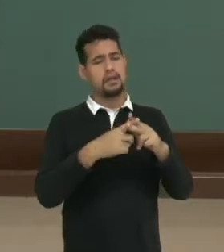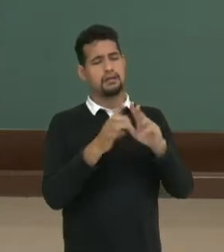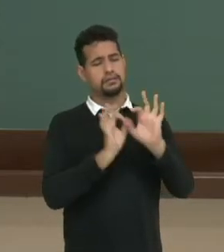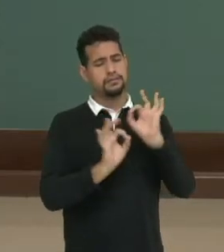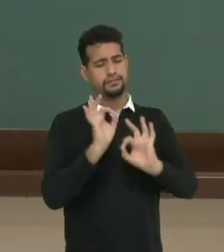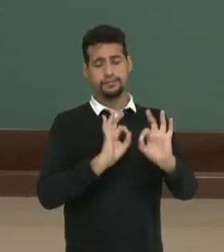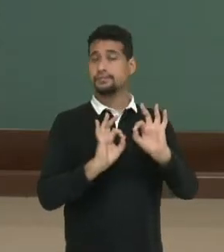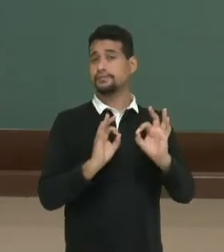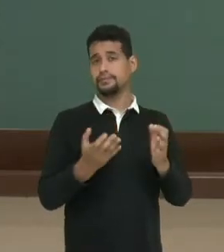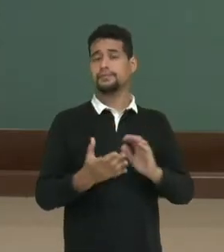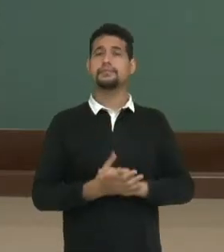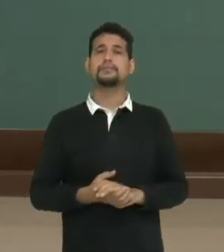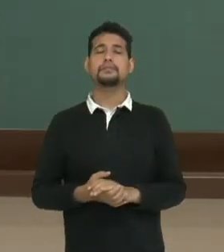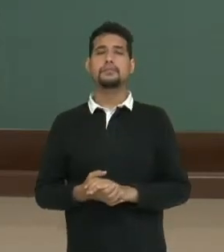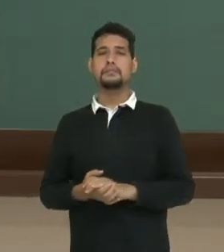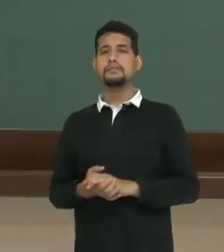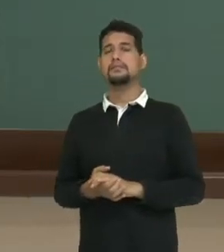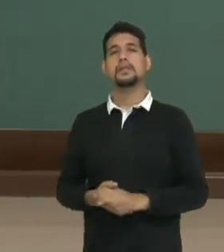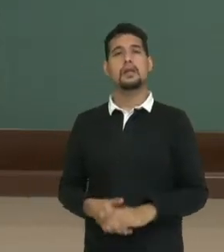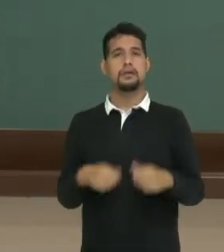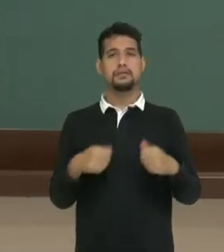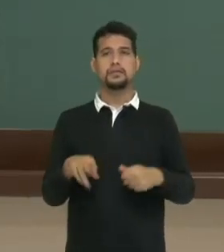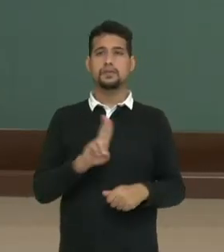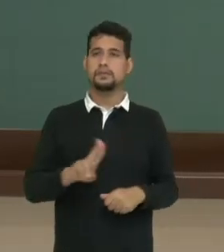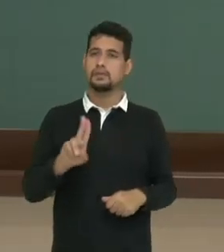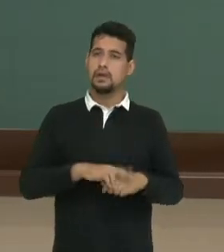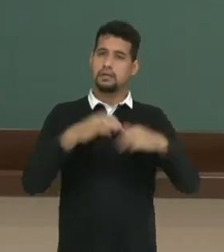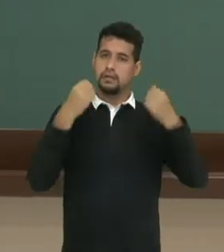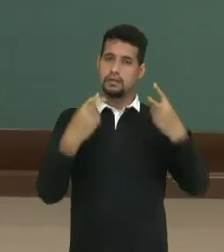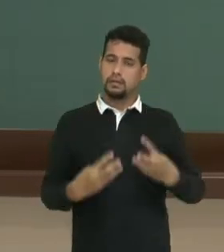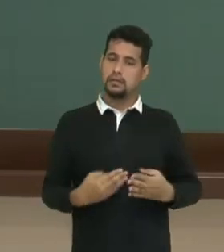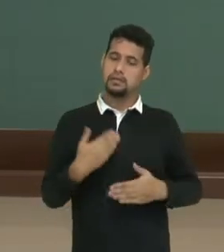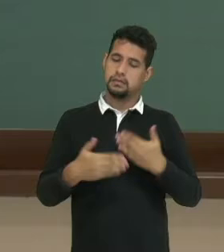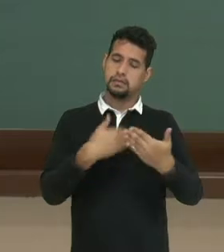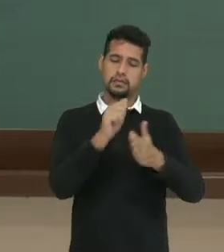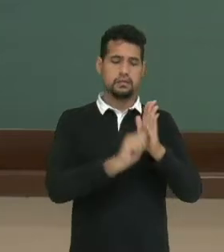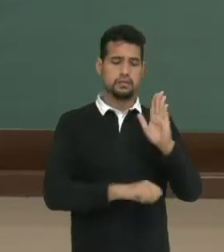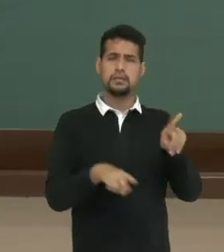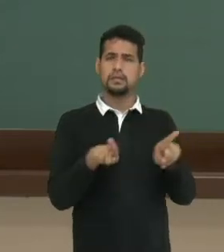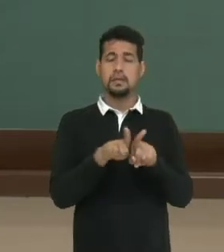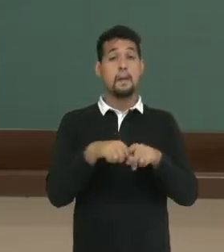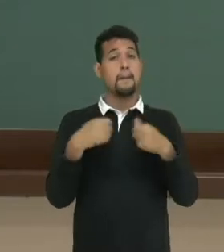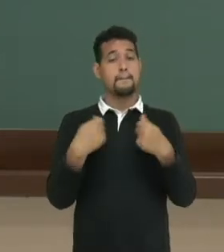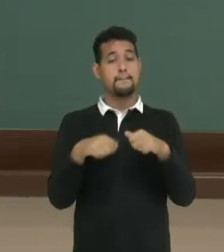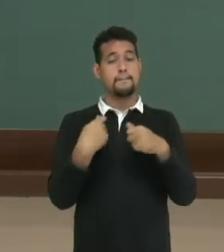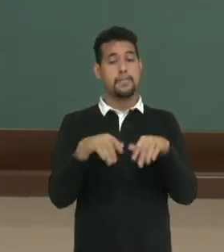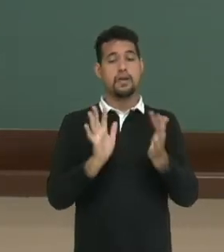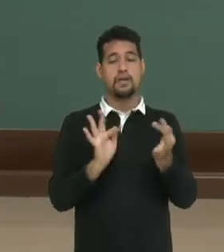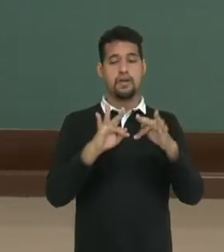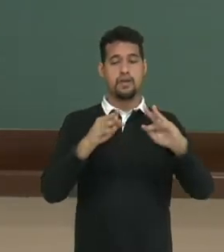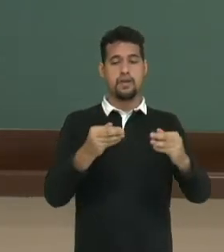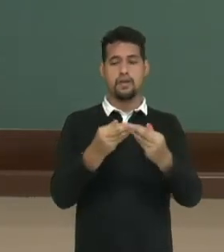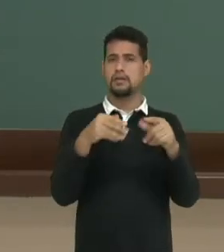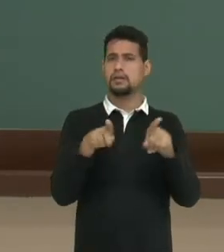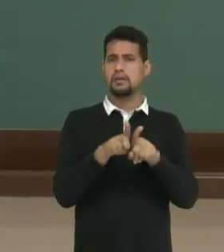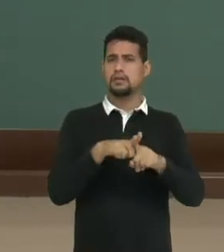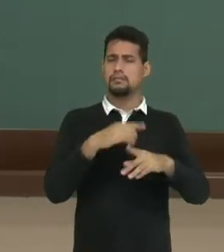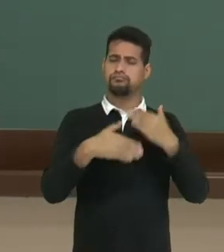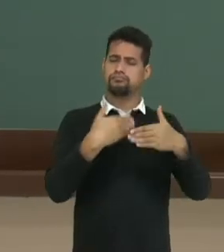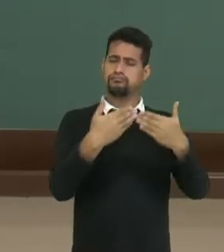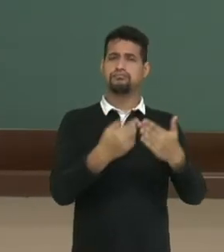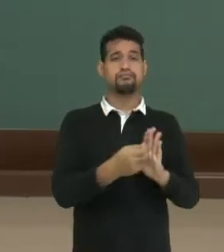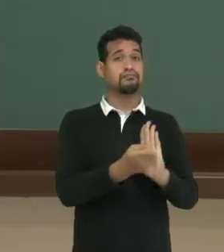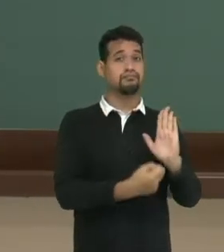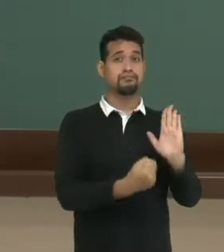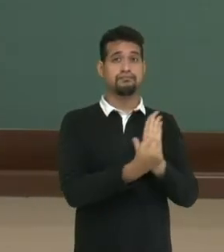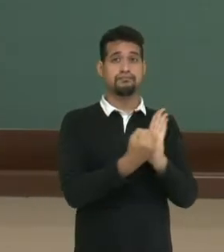seja atendido. Então eu tenho que usar ali os argumentos durante o corpo do texto e tenho que fechar a carta, fazer um desfecho, assinando